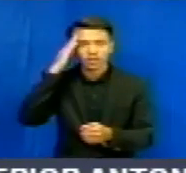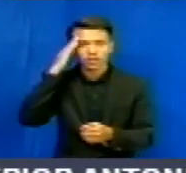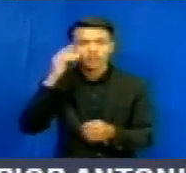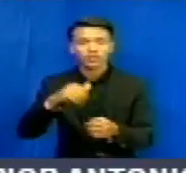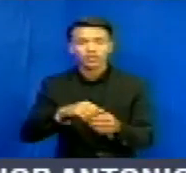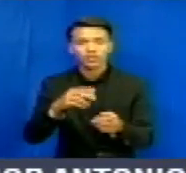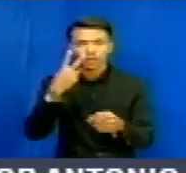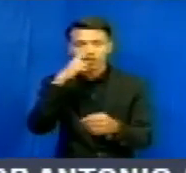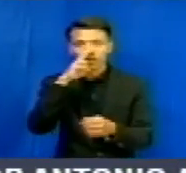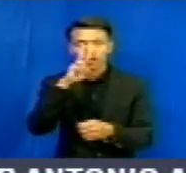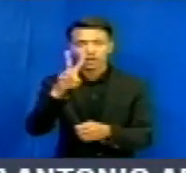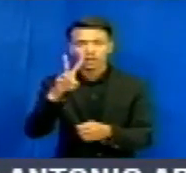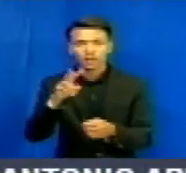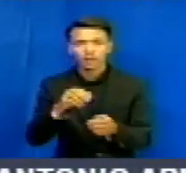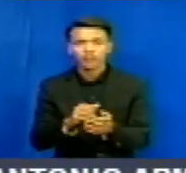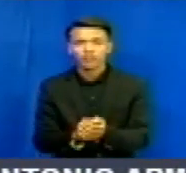de fare maca